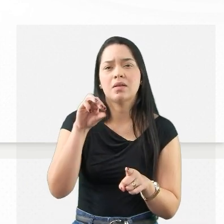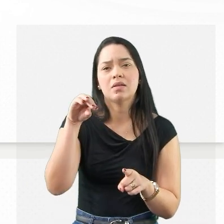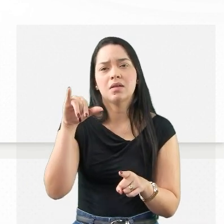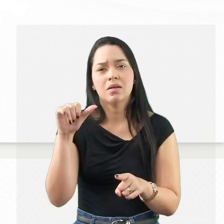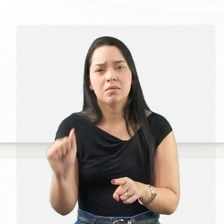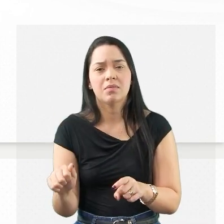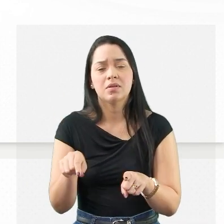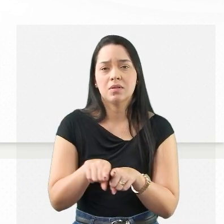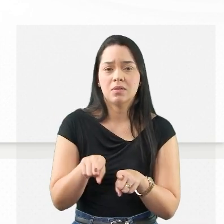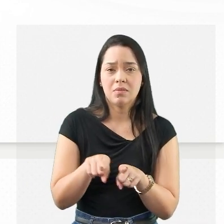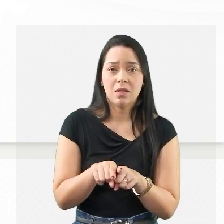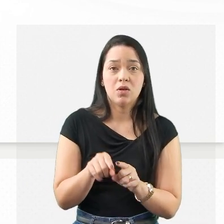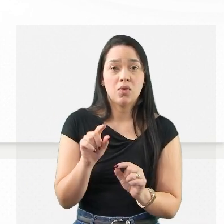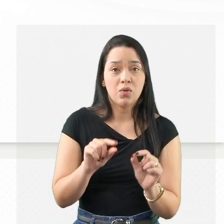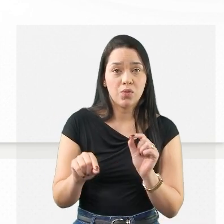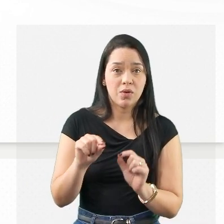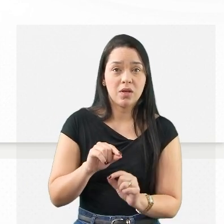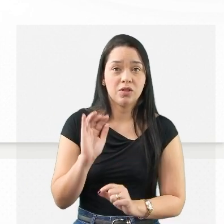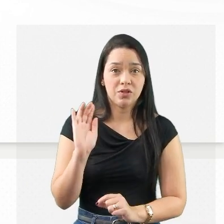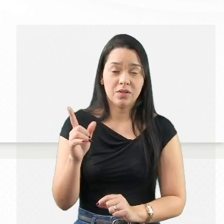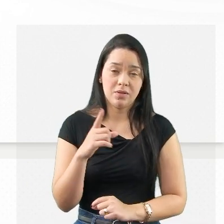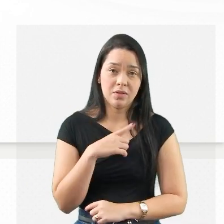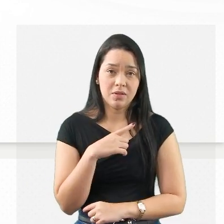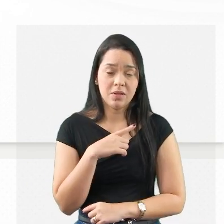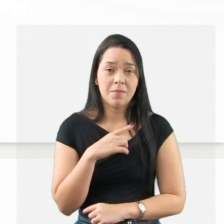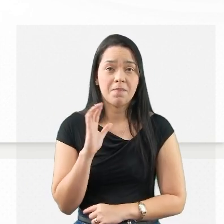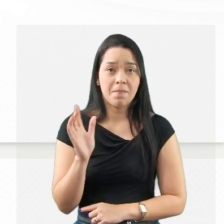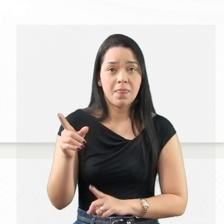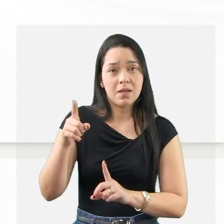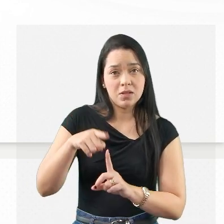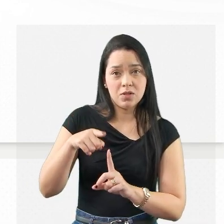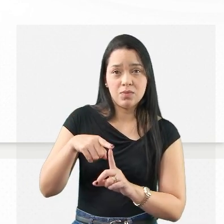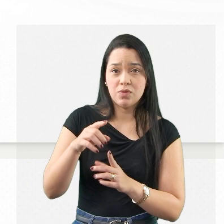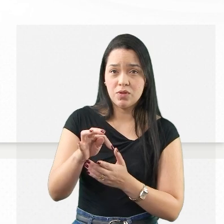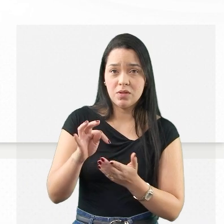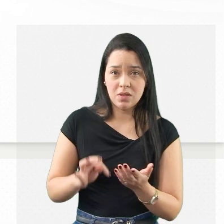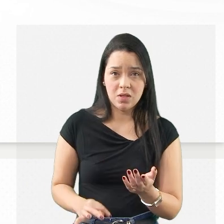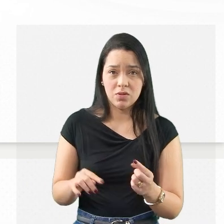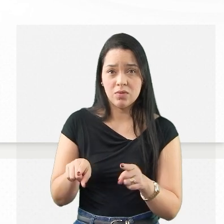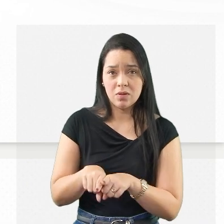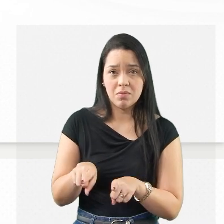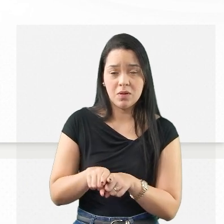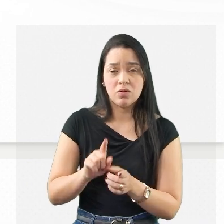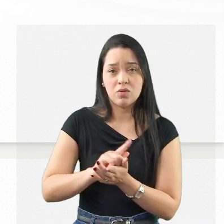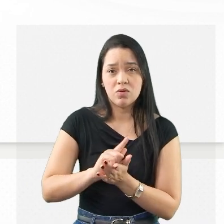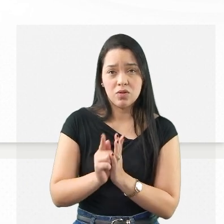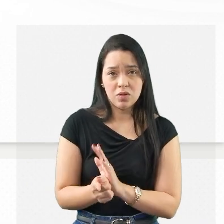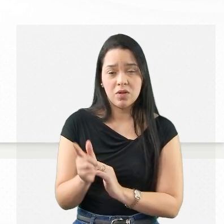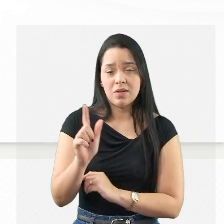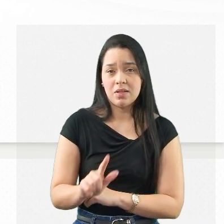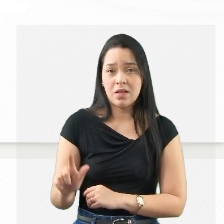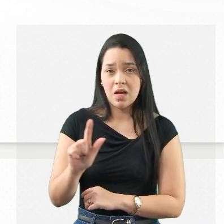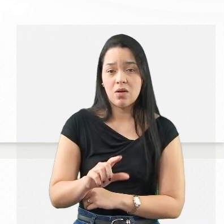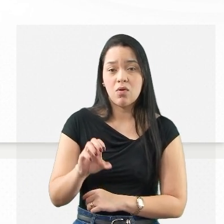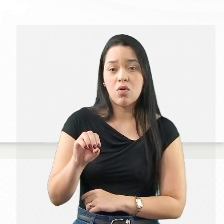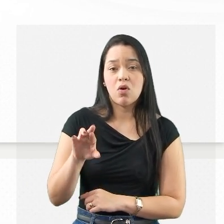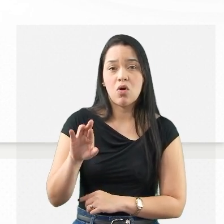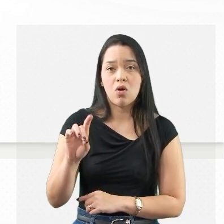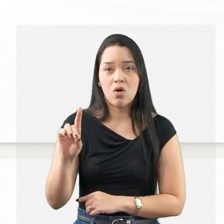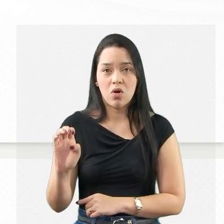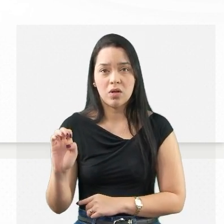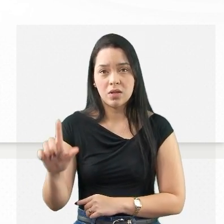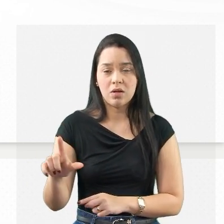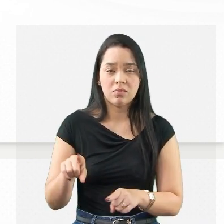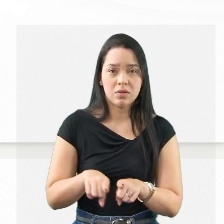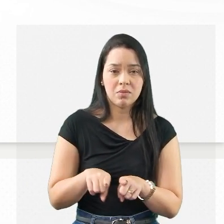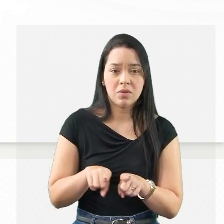muito pontuais, e aquilo fica muito marcado nesse tipo de texto do gênero literário cordel. E frequentemente